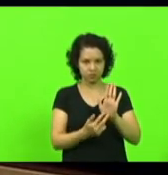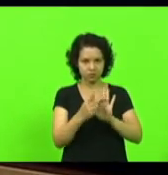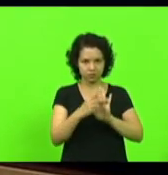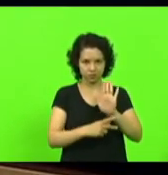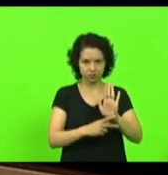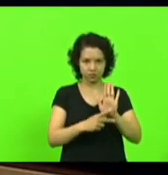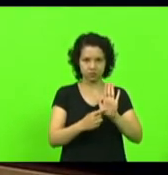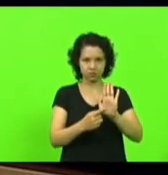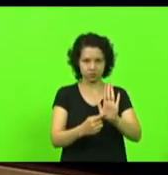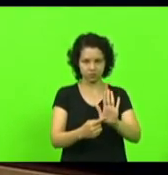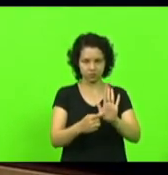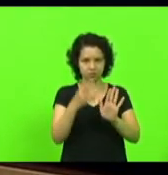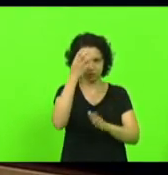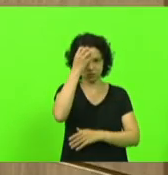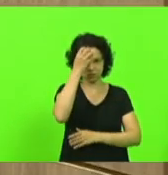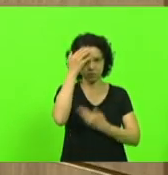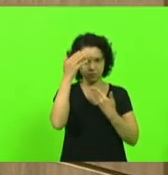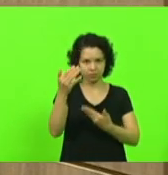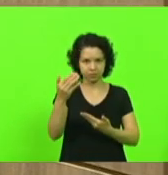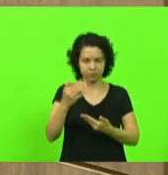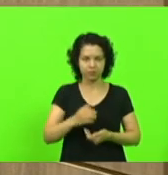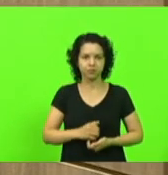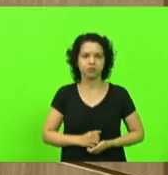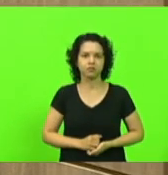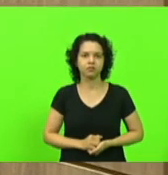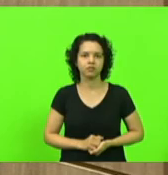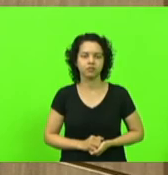Ismael. Obrigado, senhor presidente.